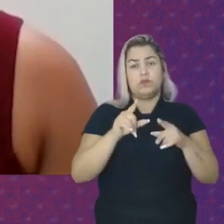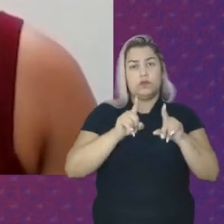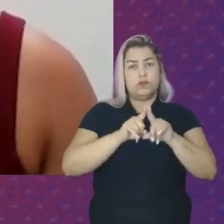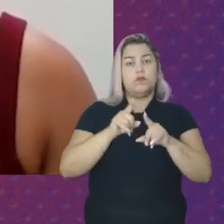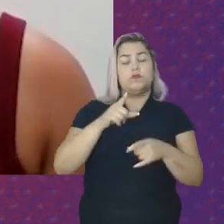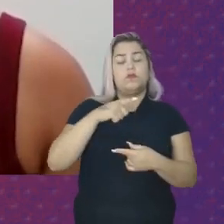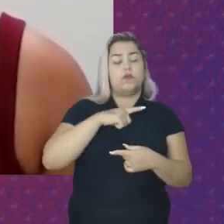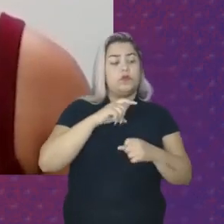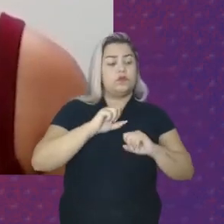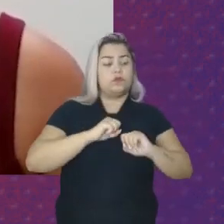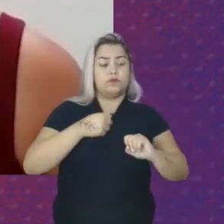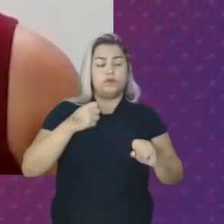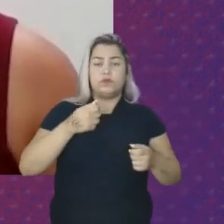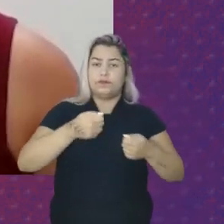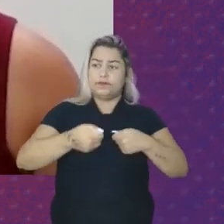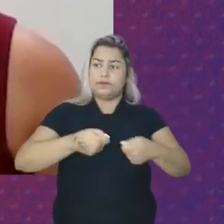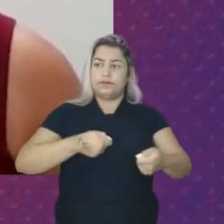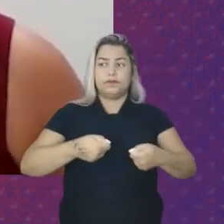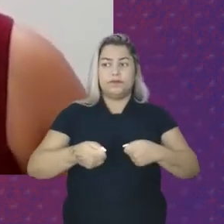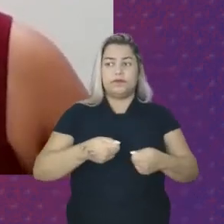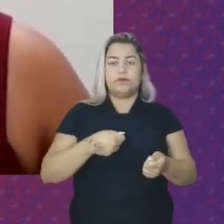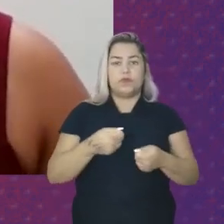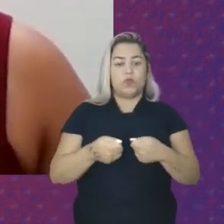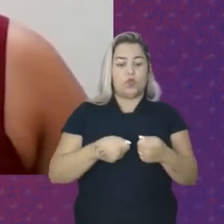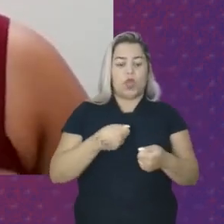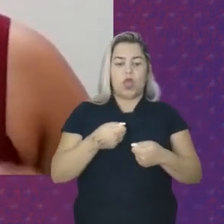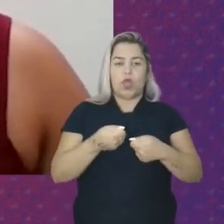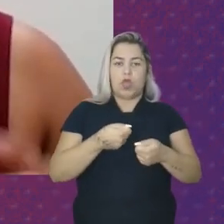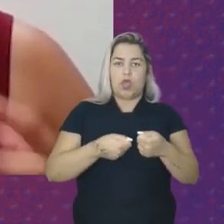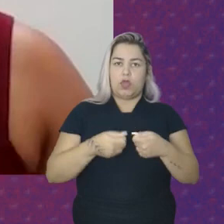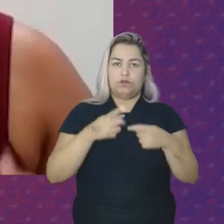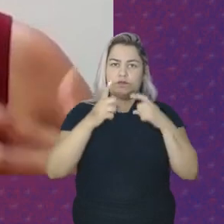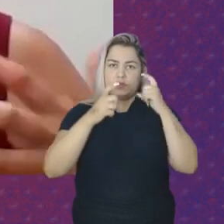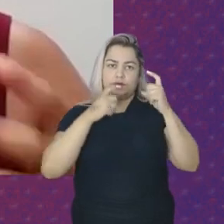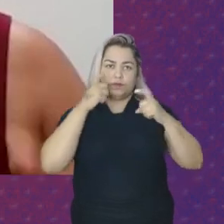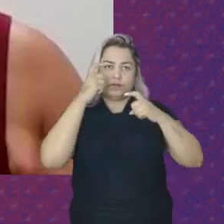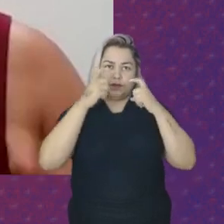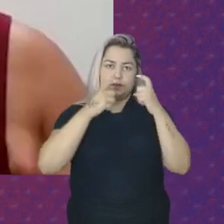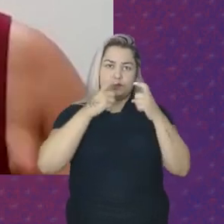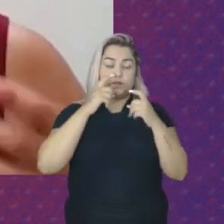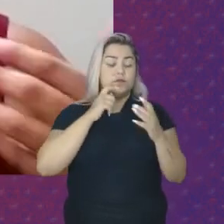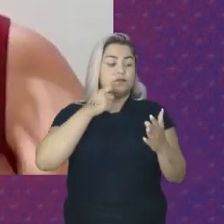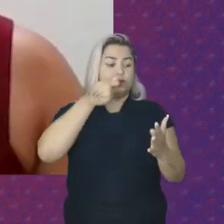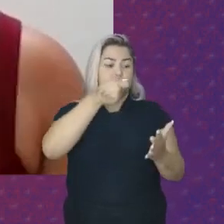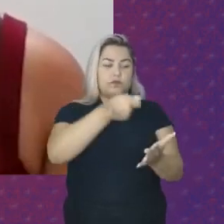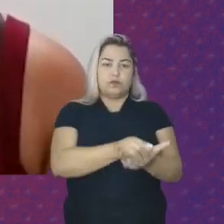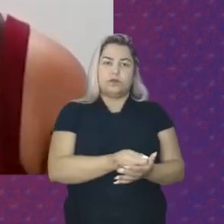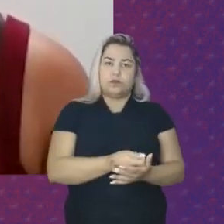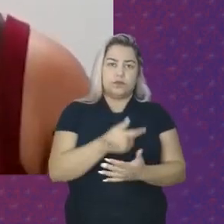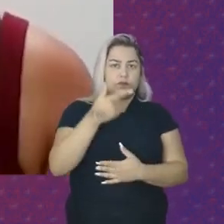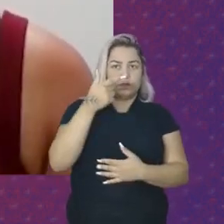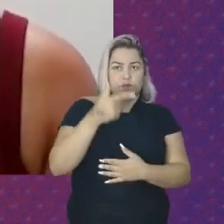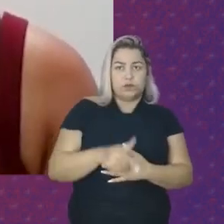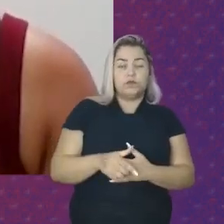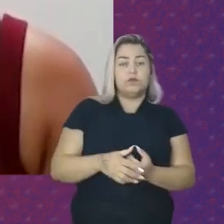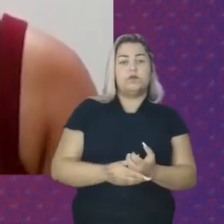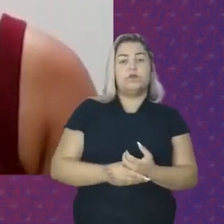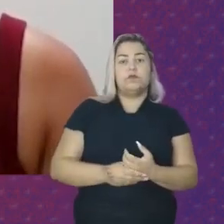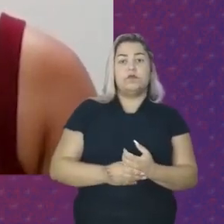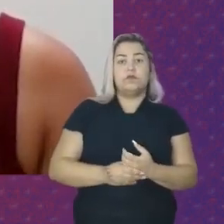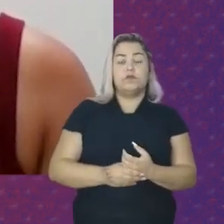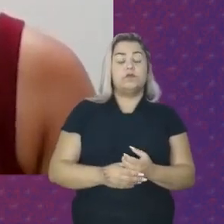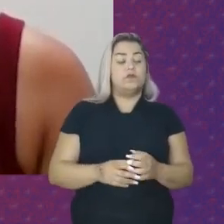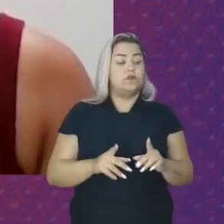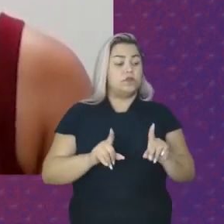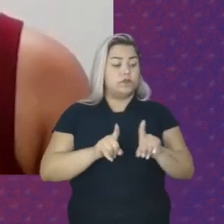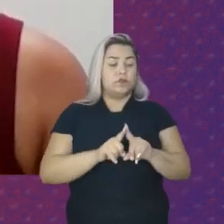uma maior articulação, uma maior preocupação para garantir isso, porque os índices que têm